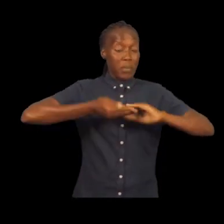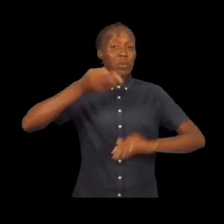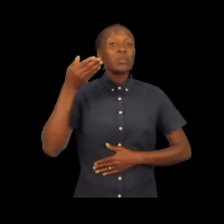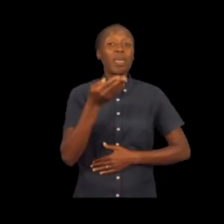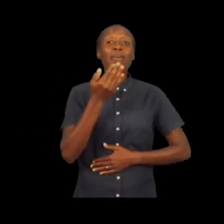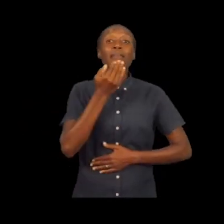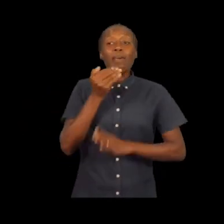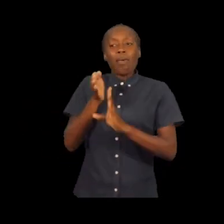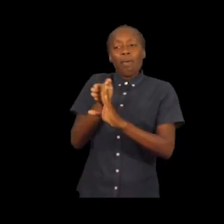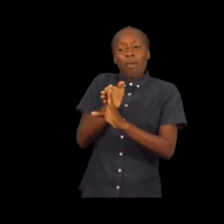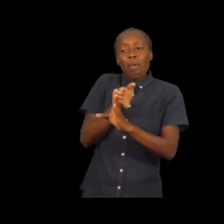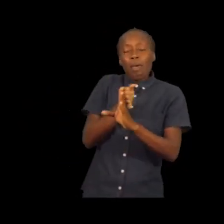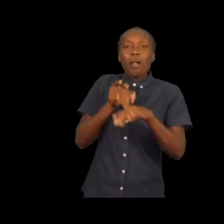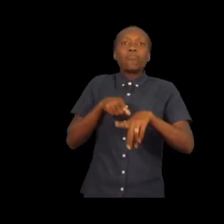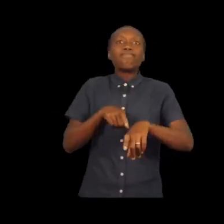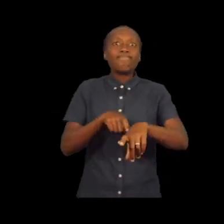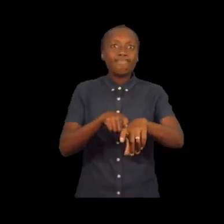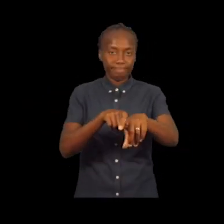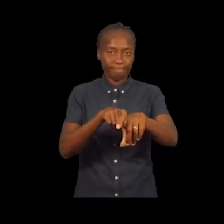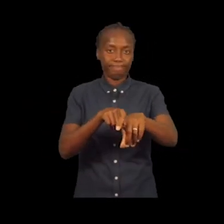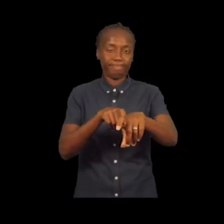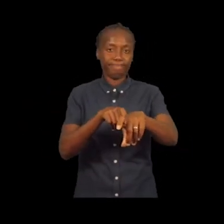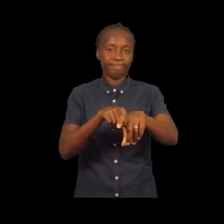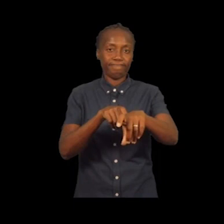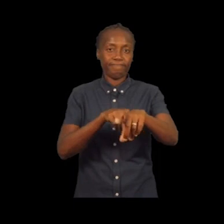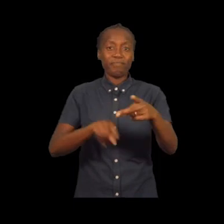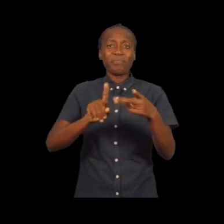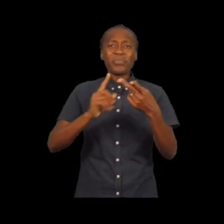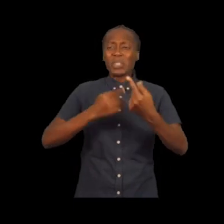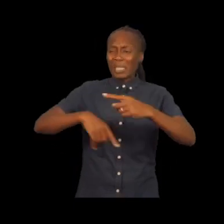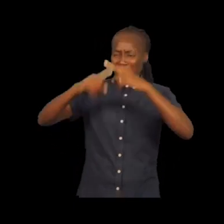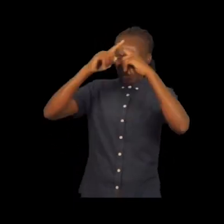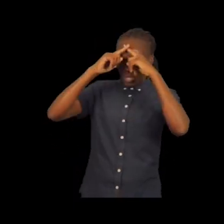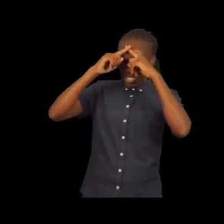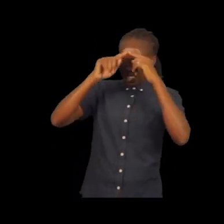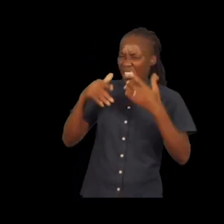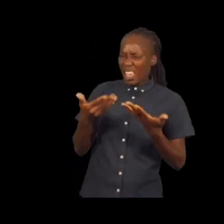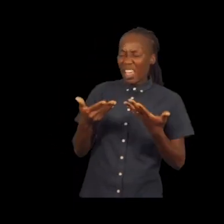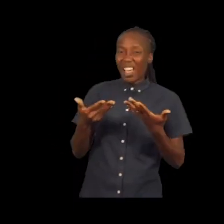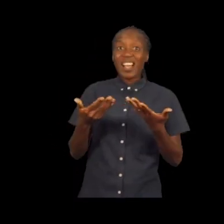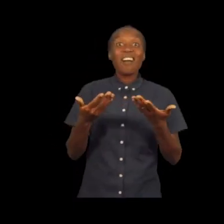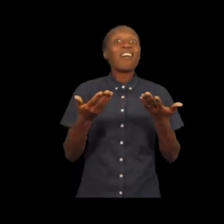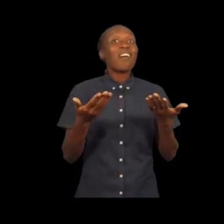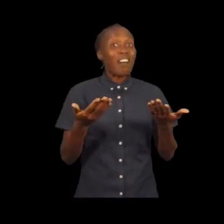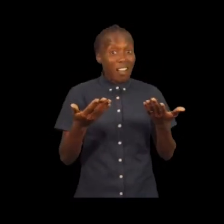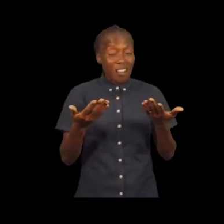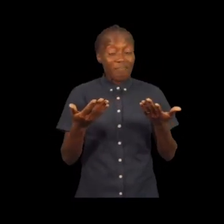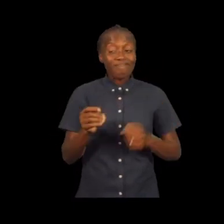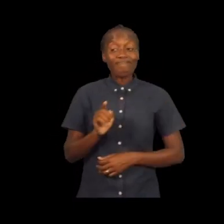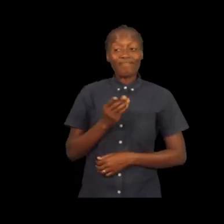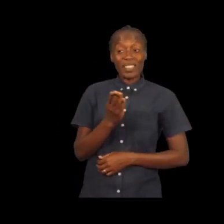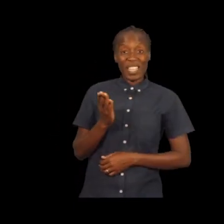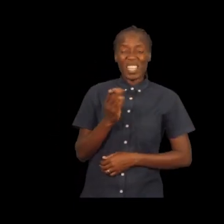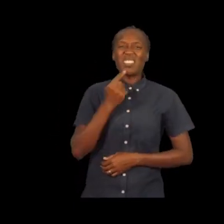toda a culpa a ela ou os pais então que opções sobram a Eusébio e sua família